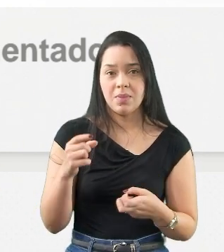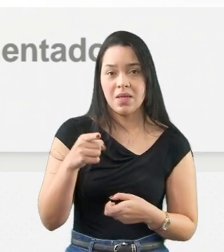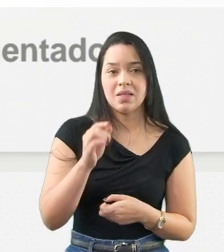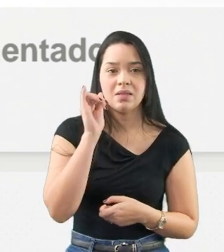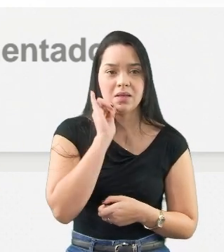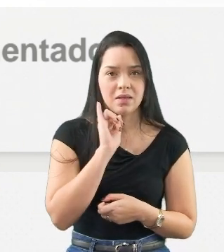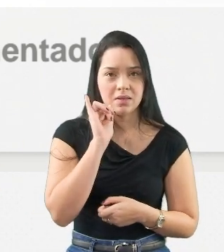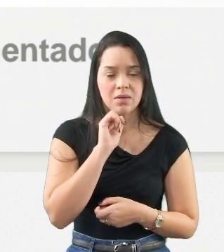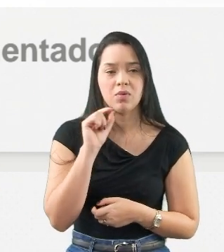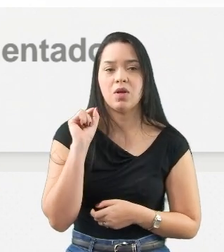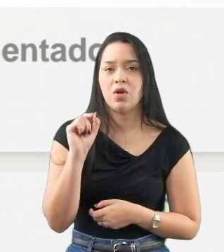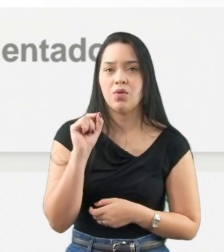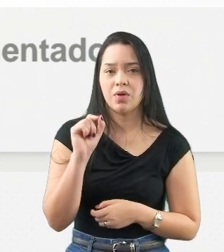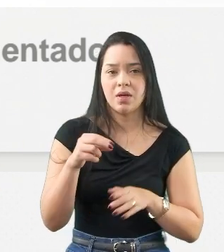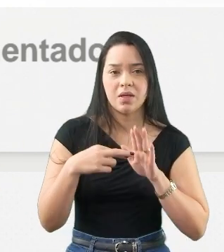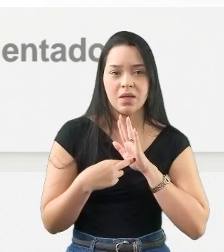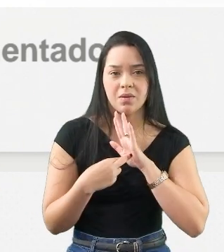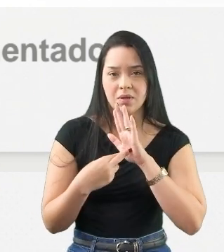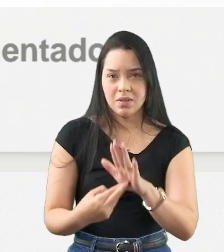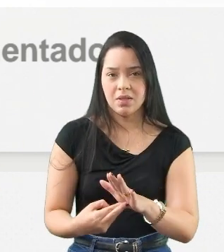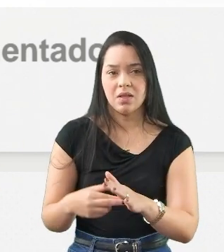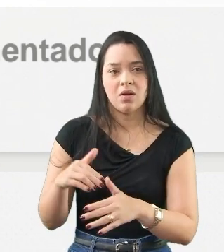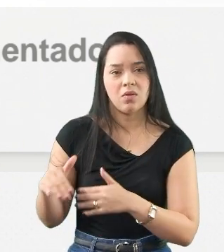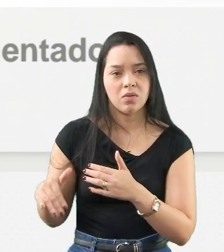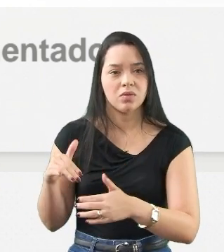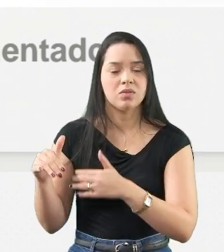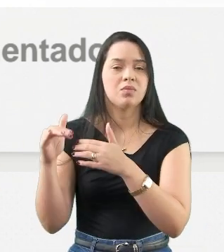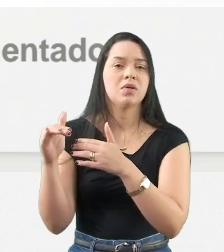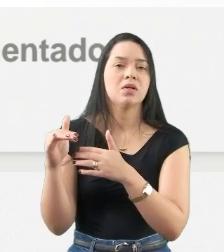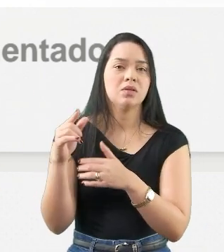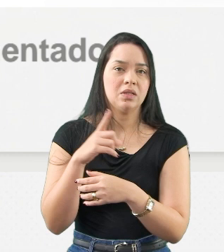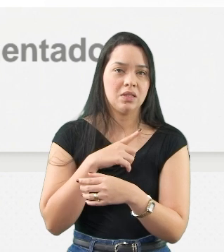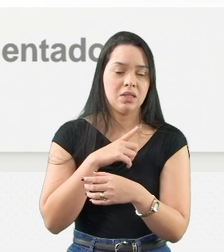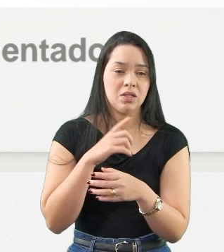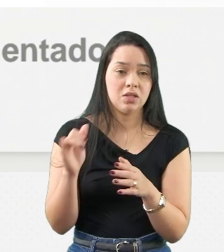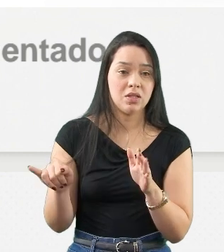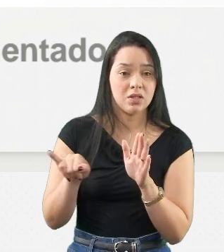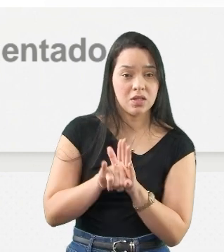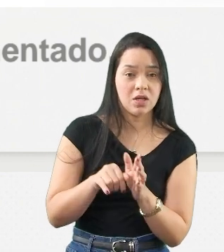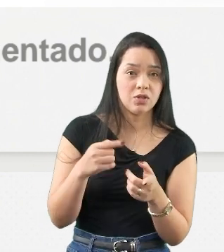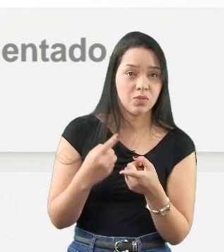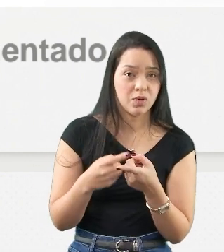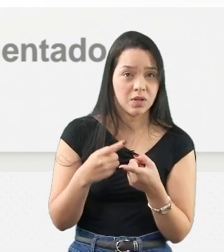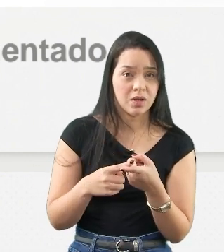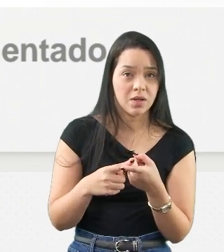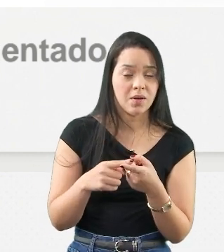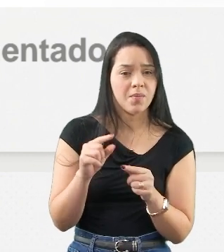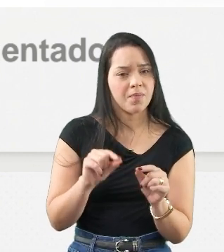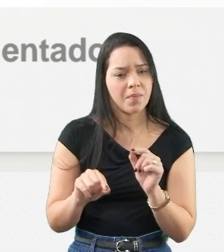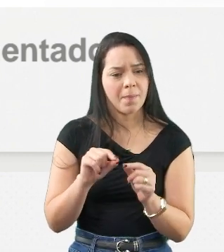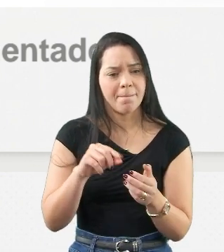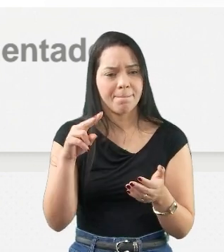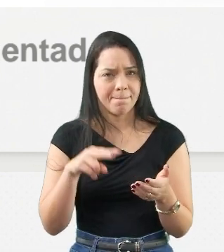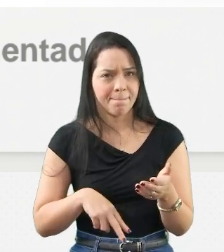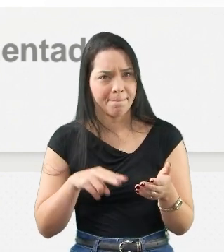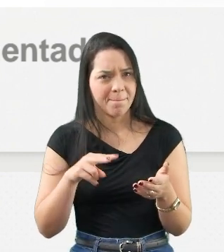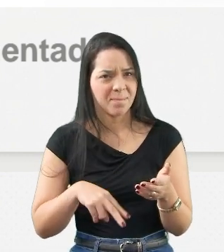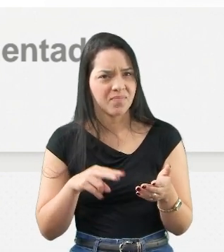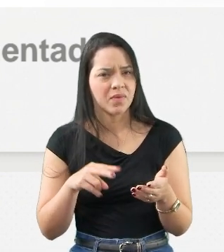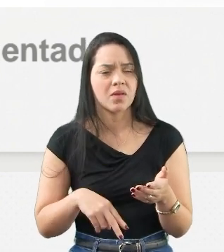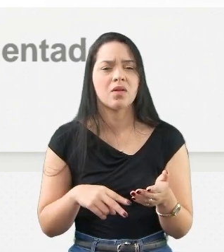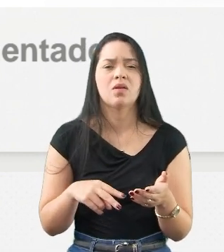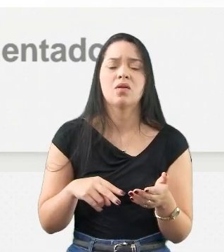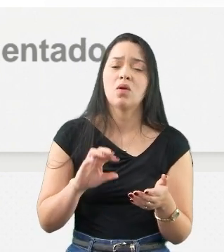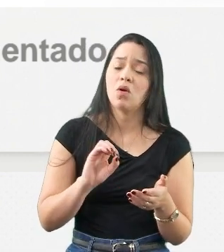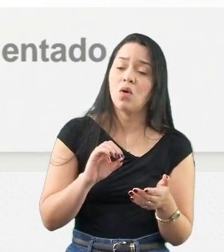exemplo é algo que representa a construção de identidade, porque isso, de alguma forma, quando a gente está lendo, fazendo a leitura do livro